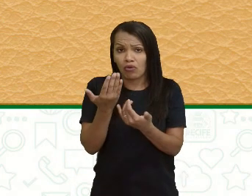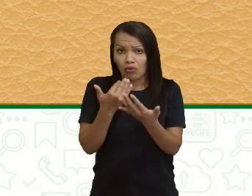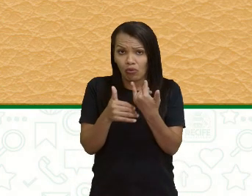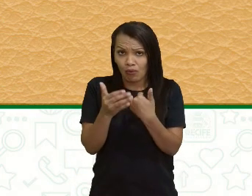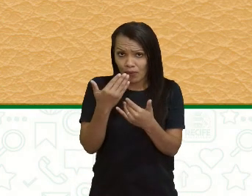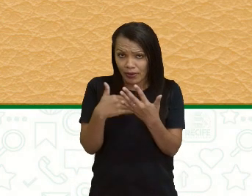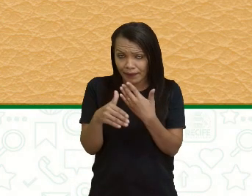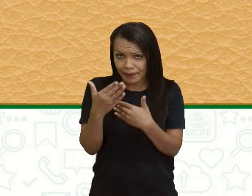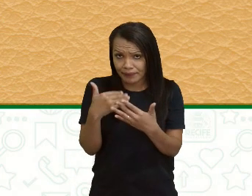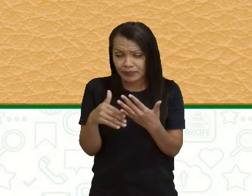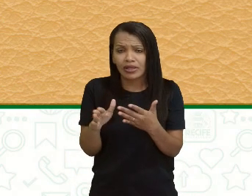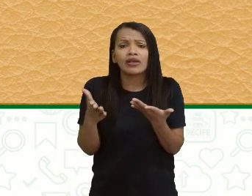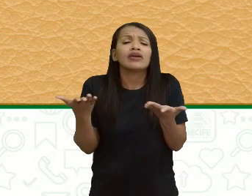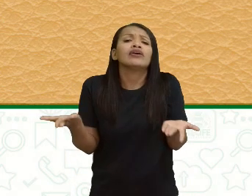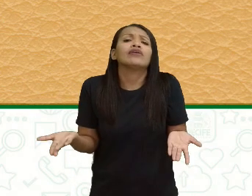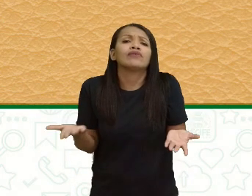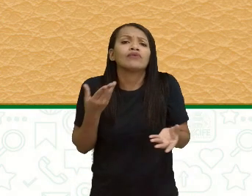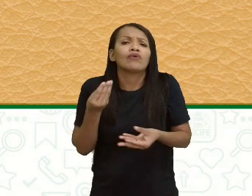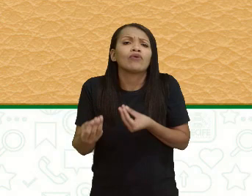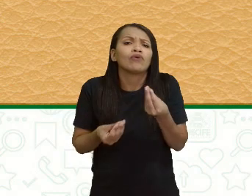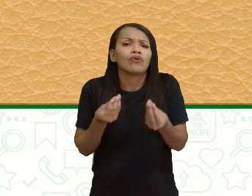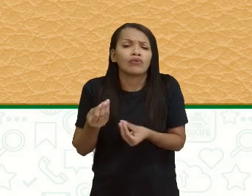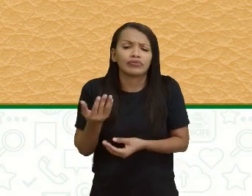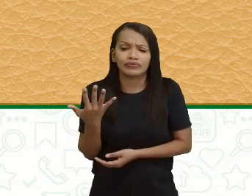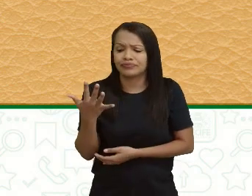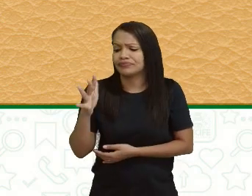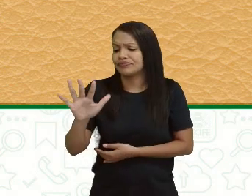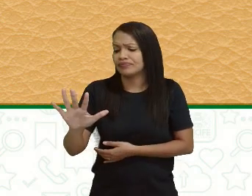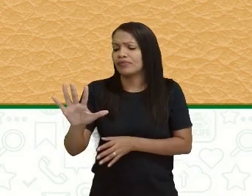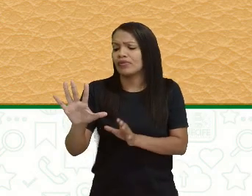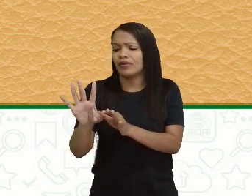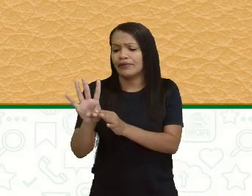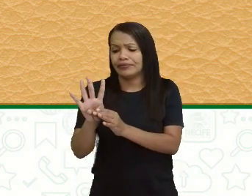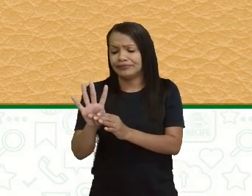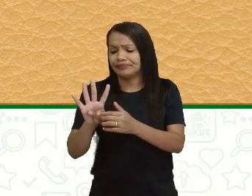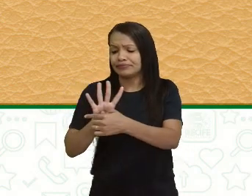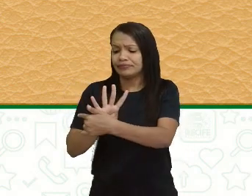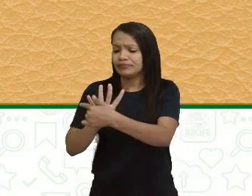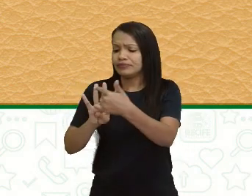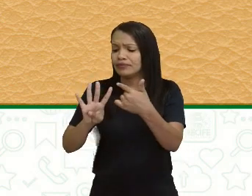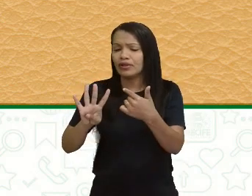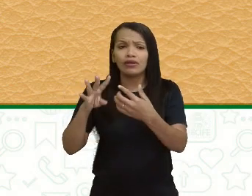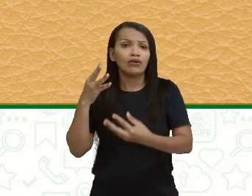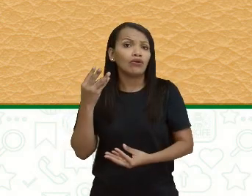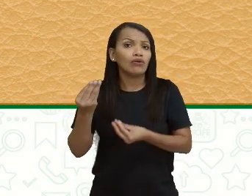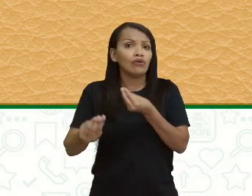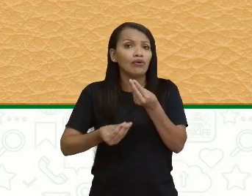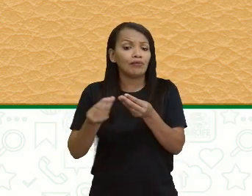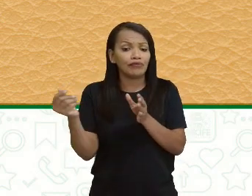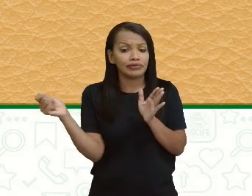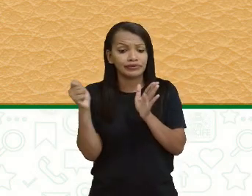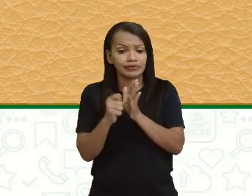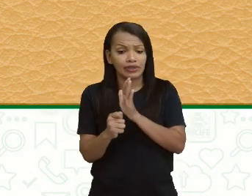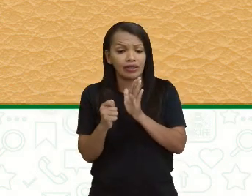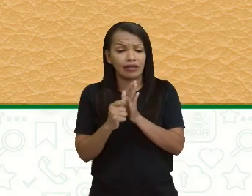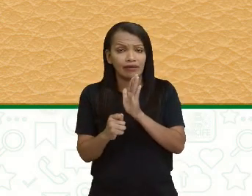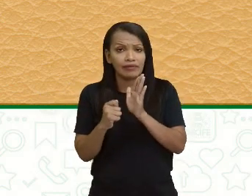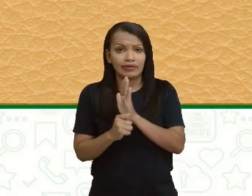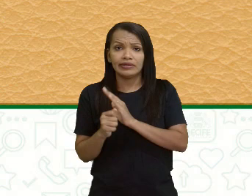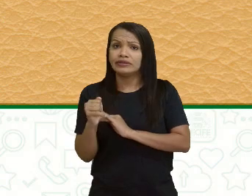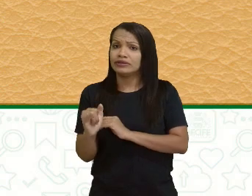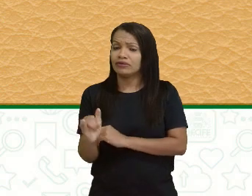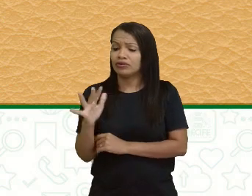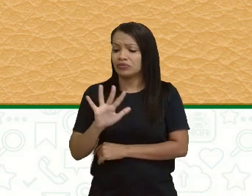das partes, eu vou ficar com 4 partes. E como eu vou escrever essa fração? Se eu tenho